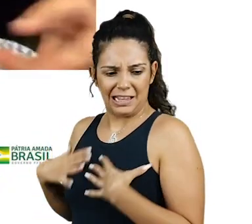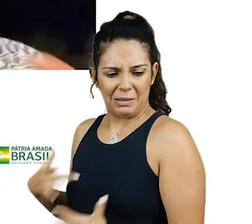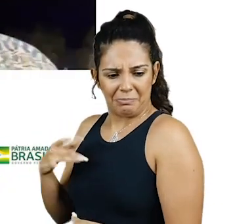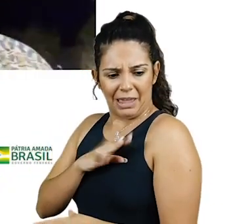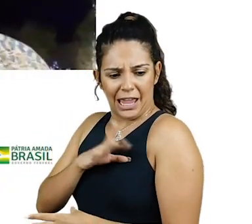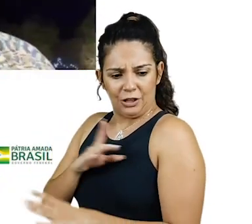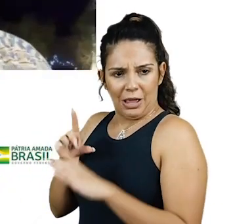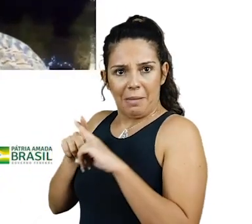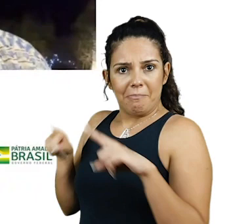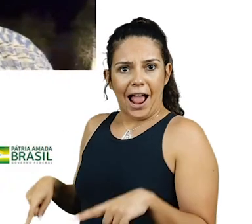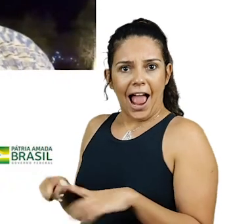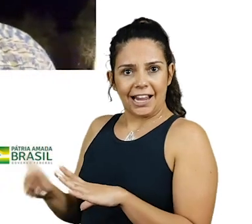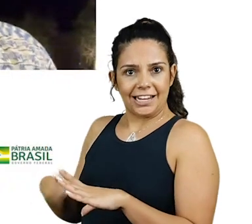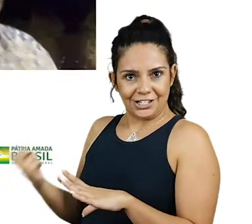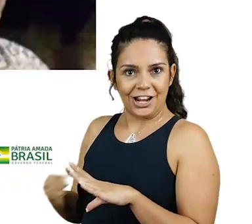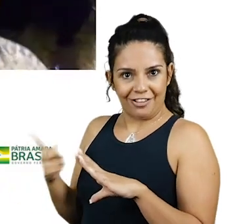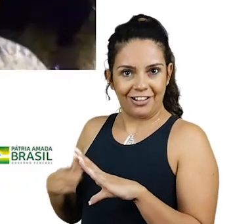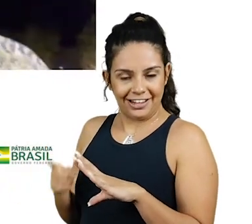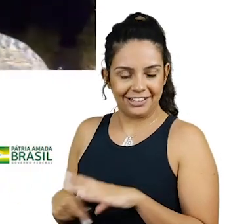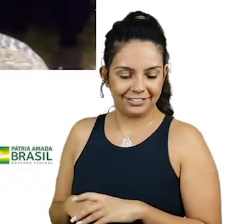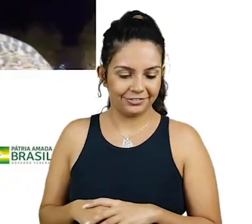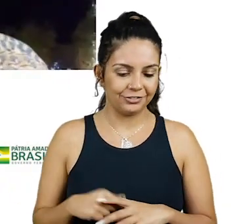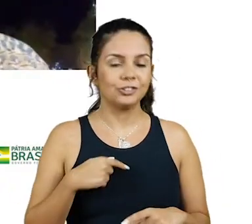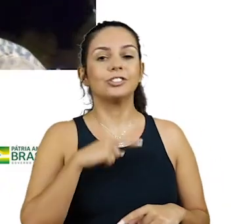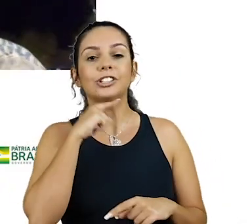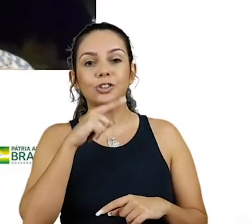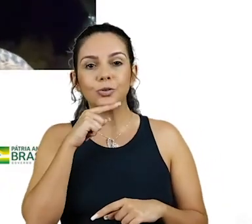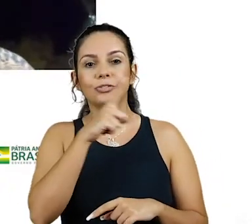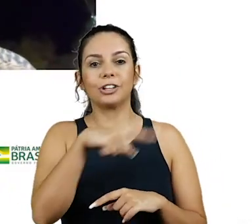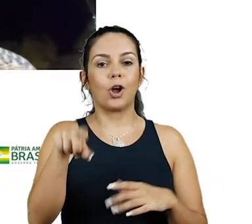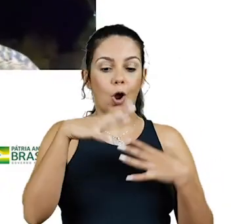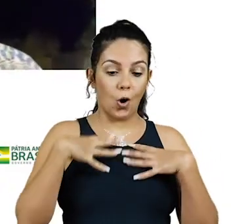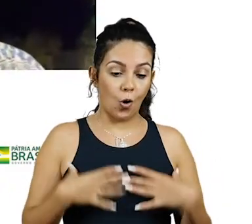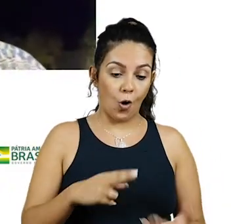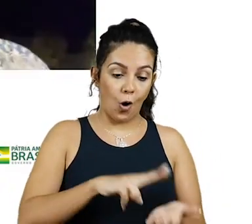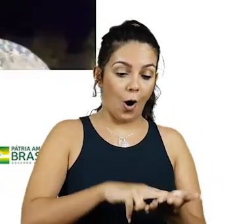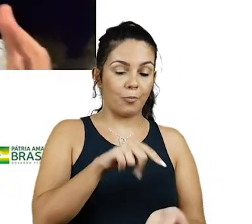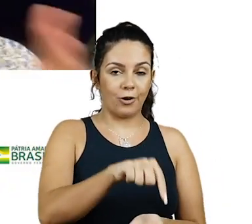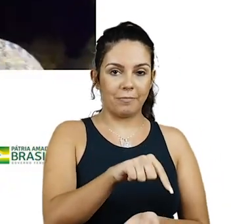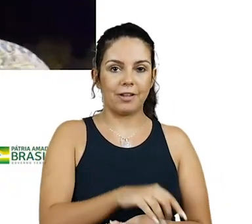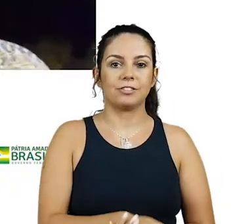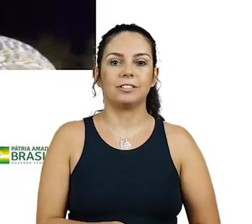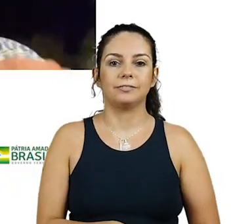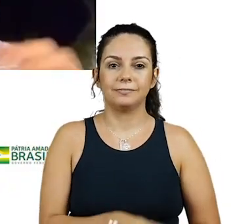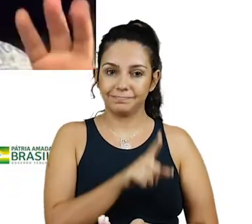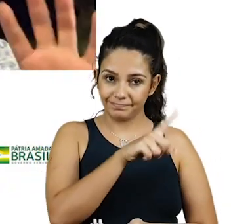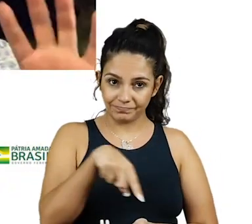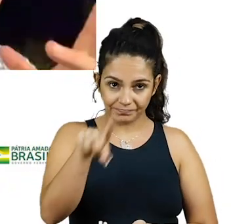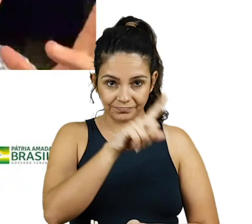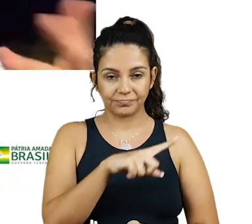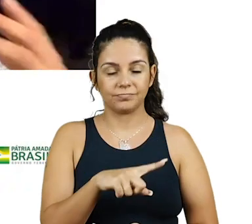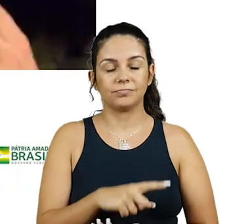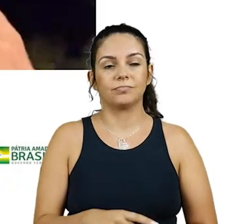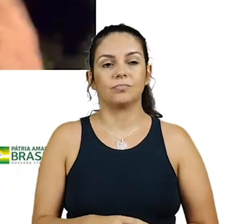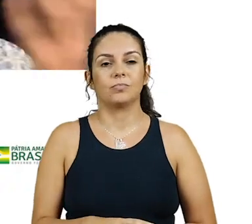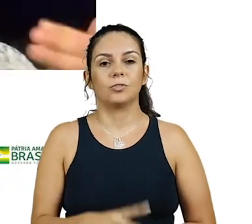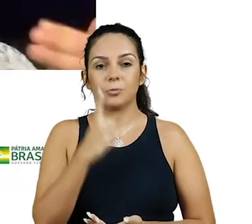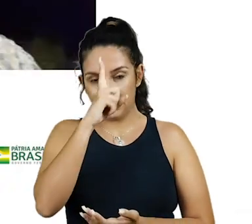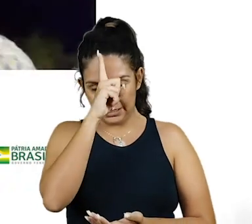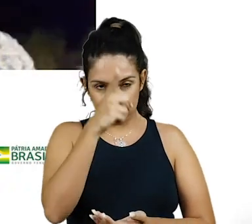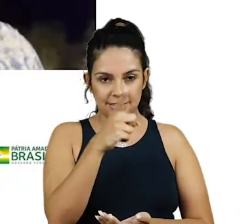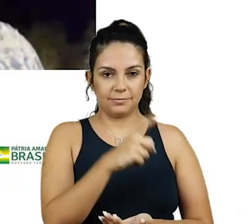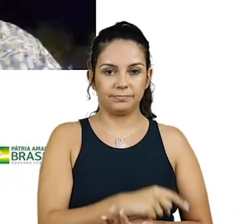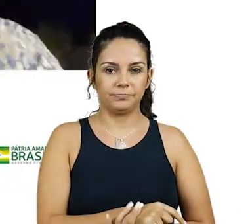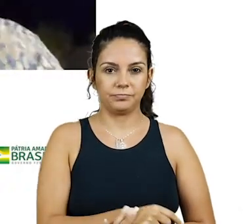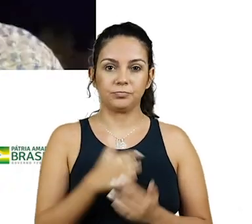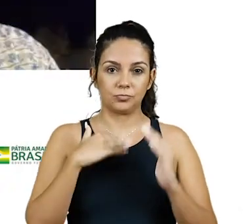aí você joga uma dúvida sobre aquele corpo lá embaixo. Então, essa estranheza, e aí foi realmente uma criação.